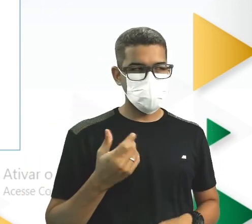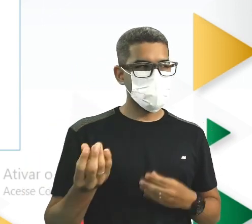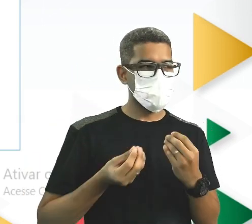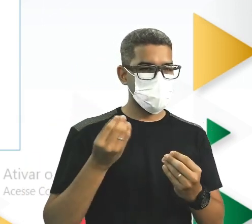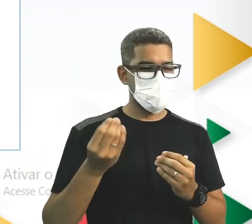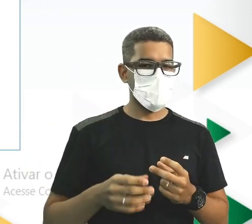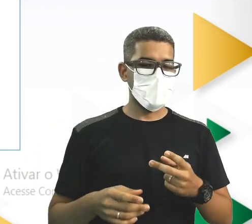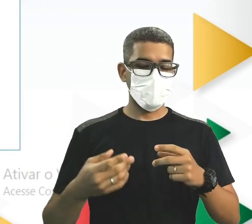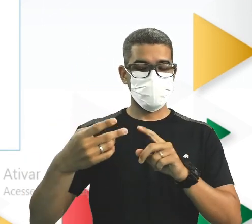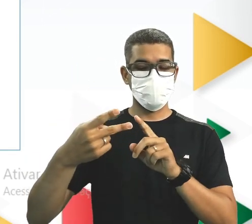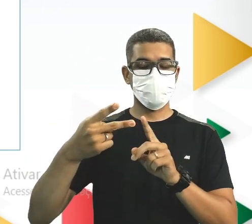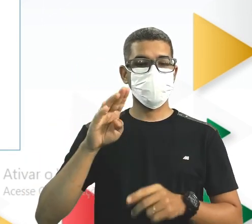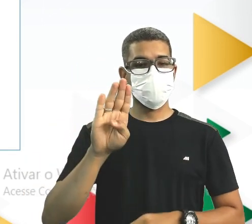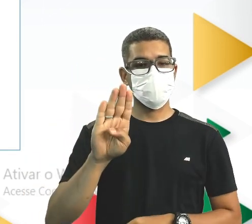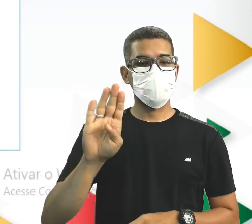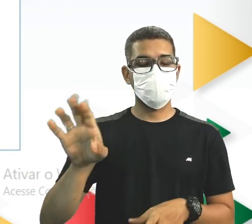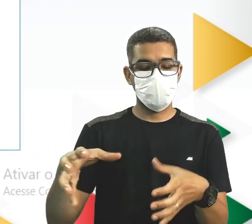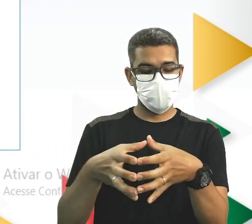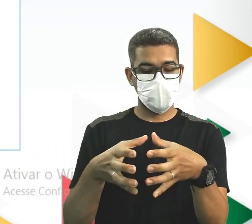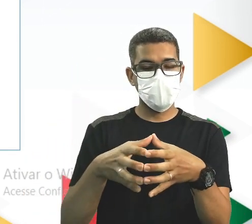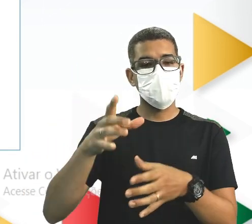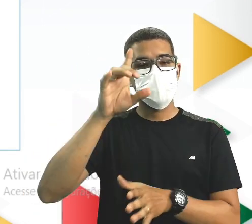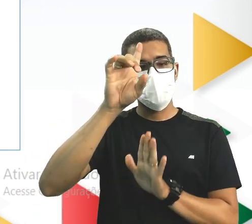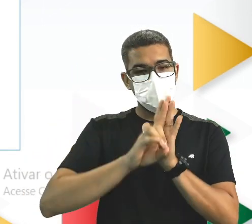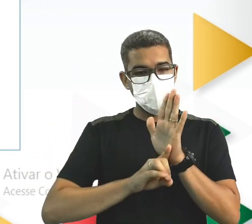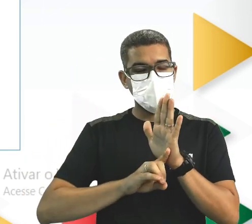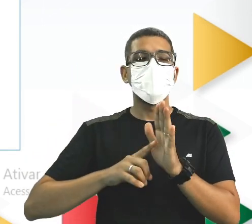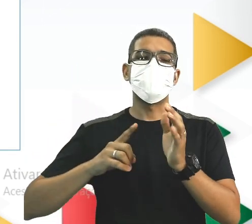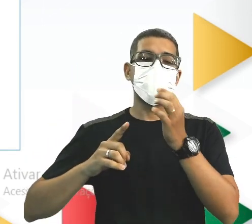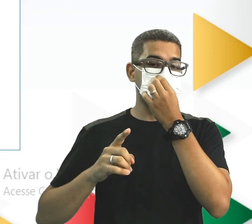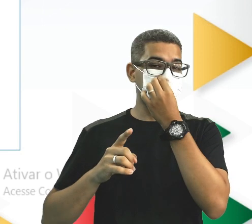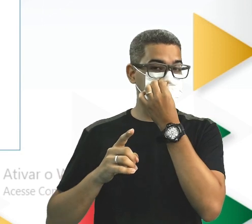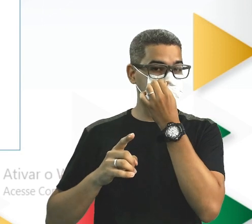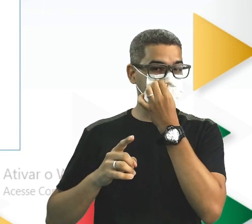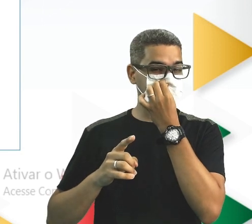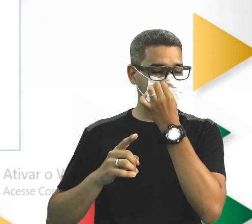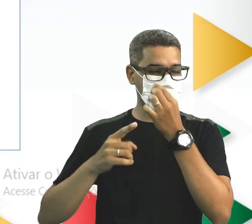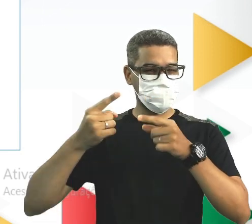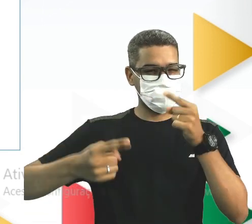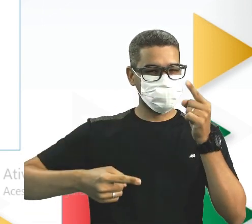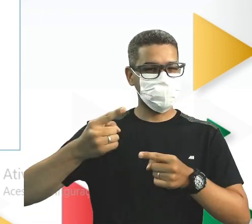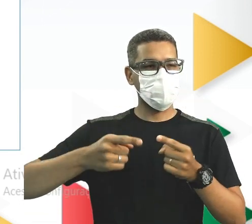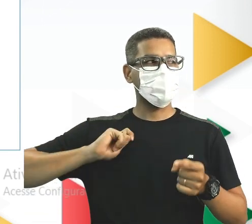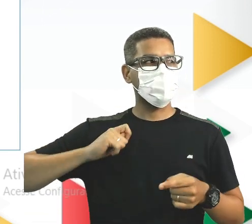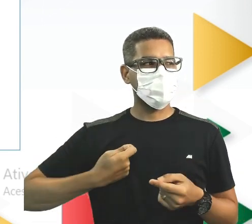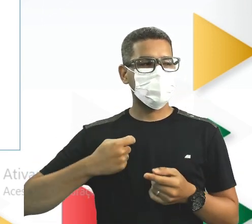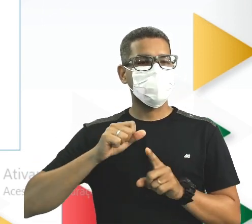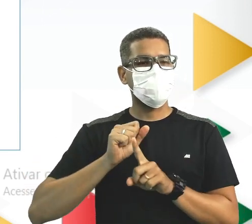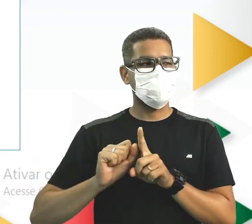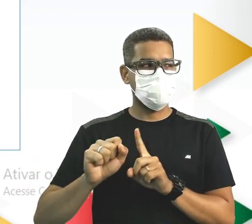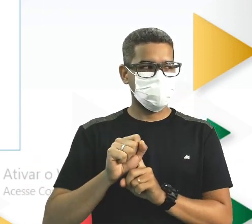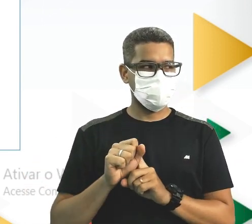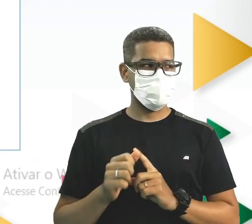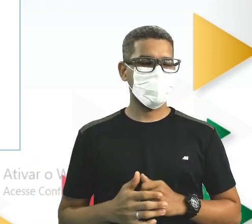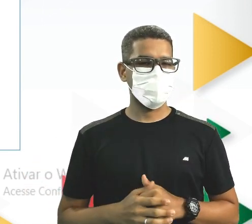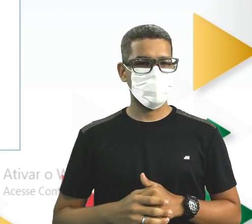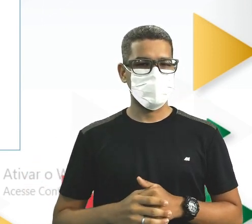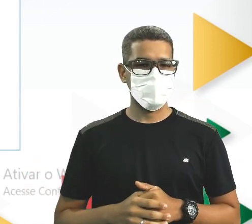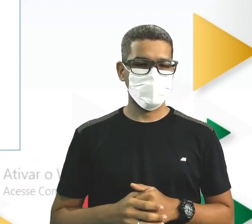um conjunto de seus direitos políticos, civis e sociedade. Seria uma ideia de cidadania, seria